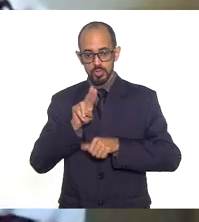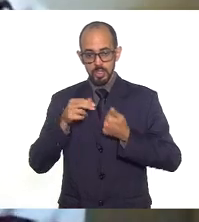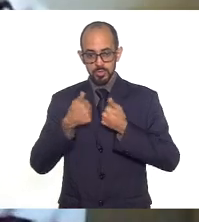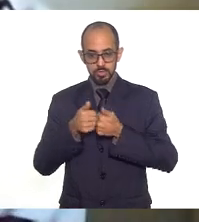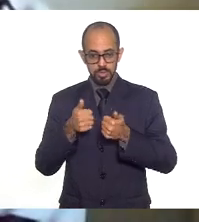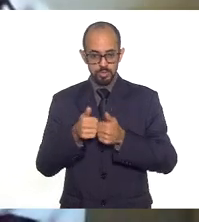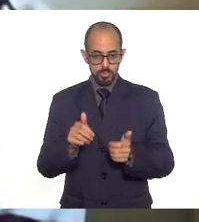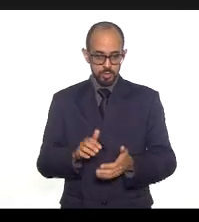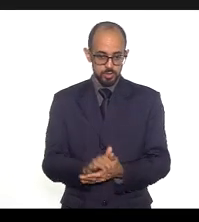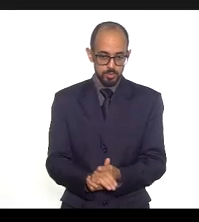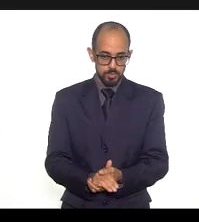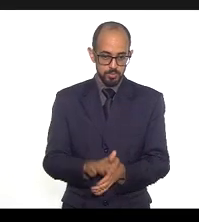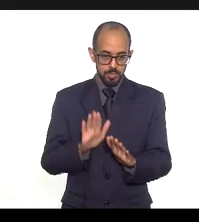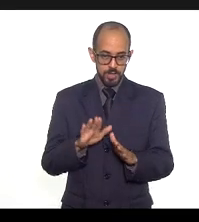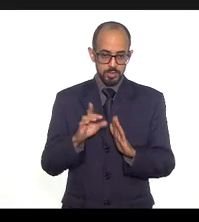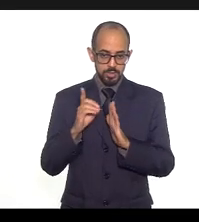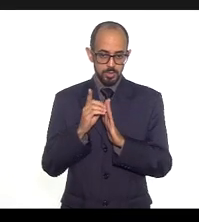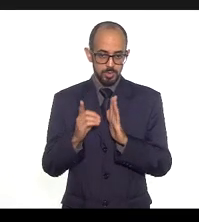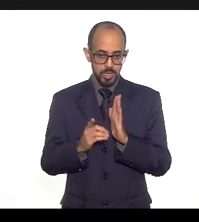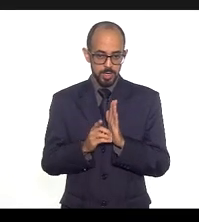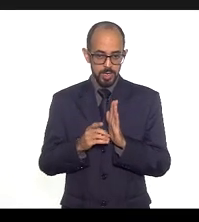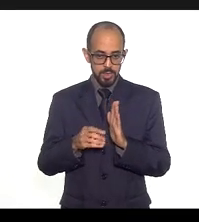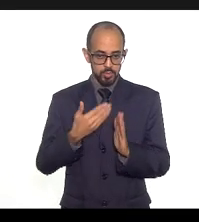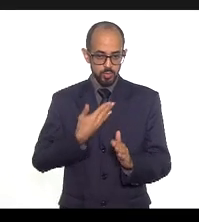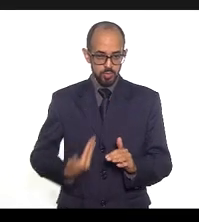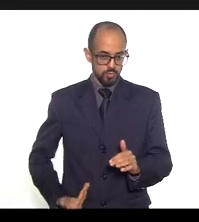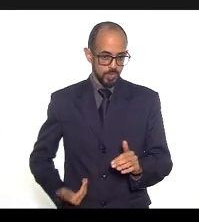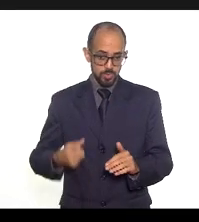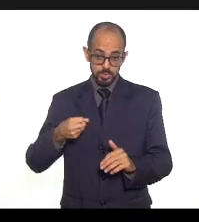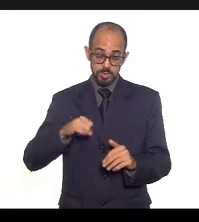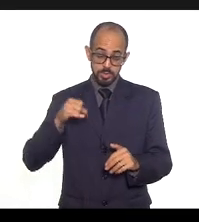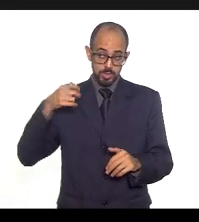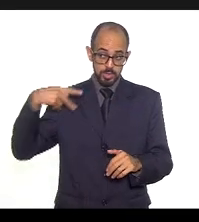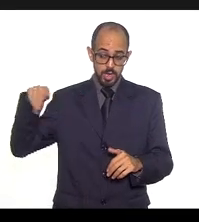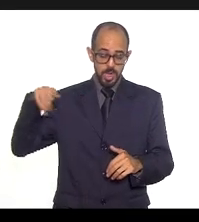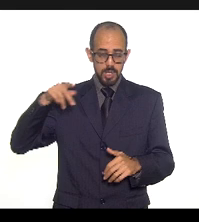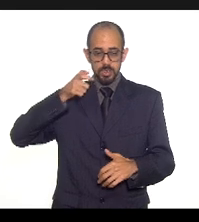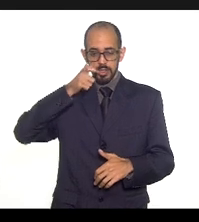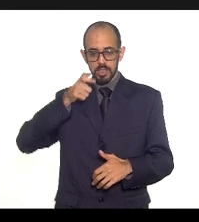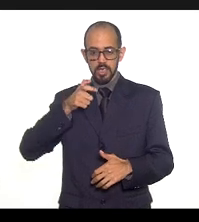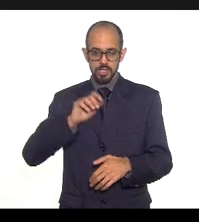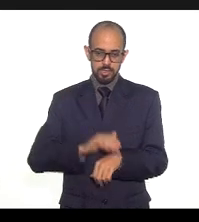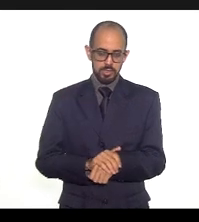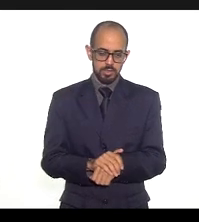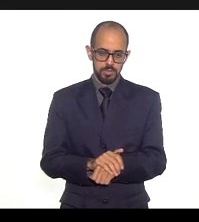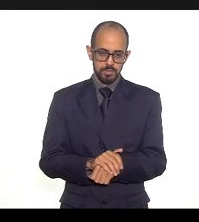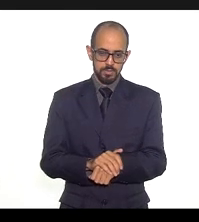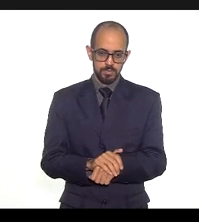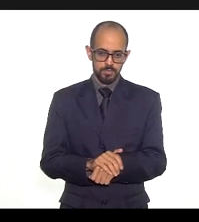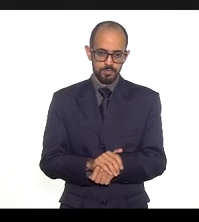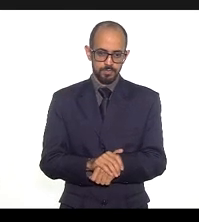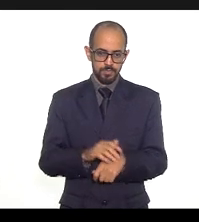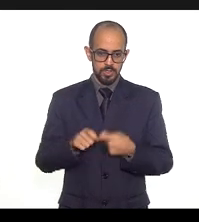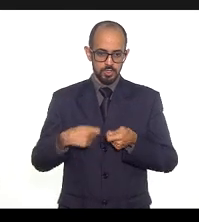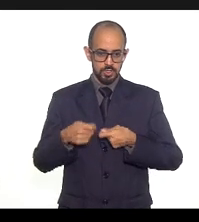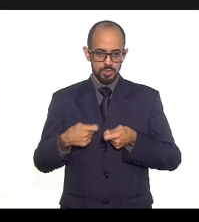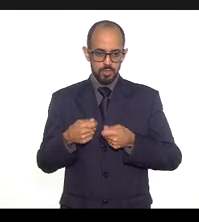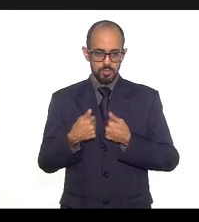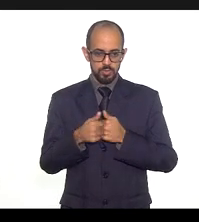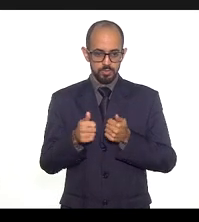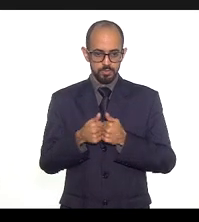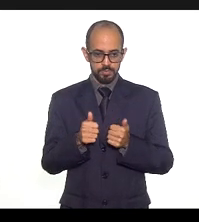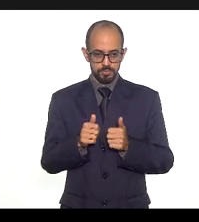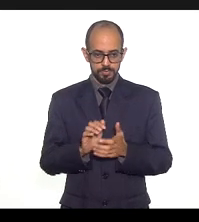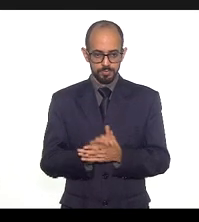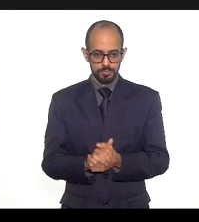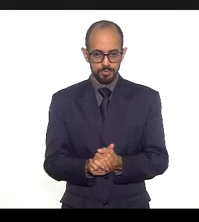um decreto do governo, se ele se interessar, fazer um estudo de geração de tráfego. Mas, Mink, isso é um período de